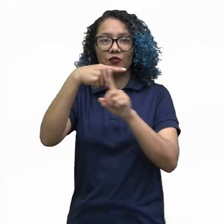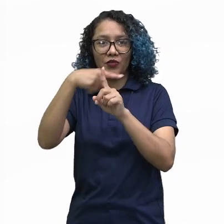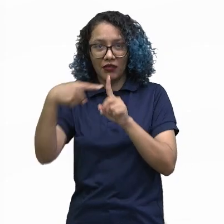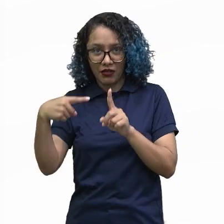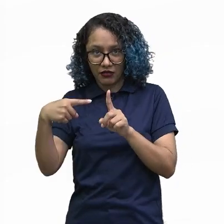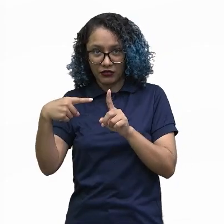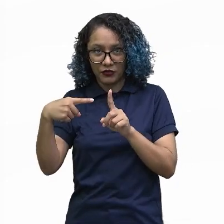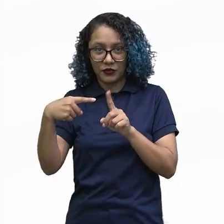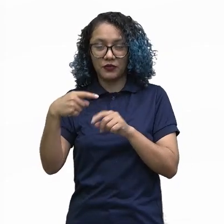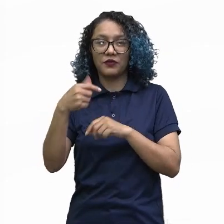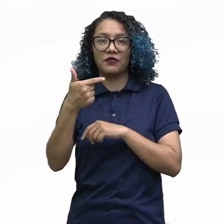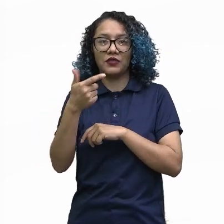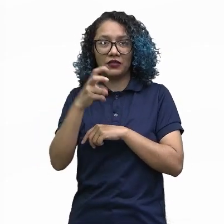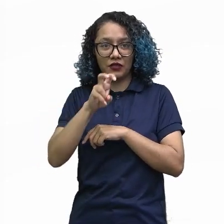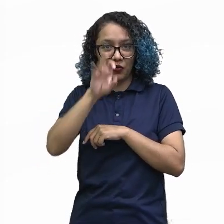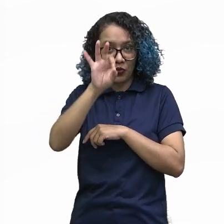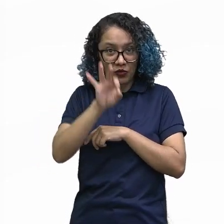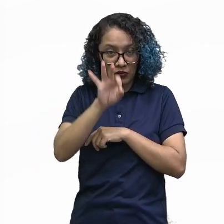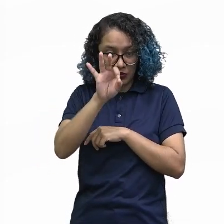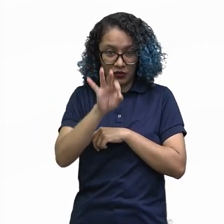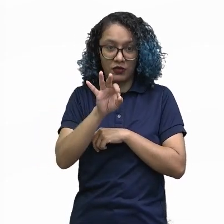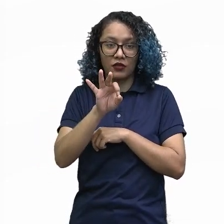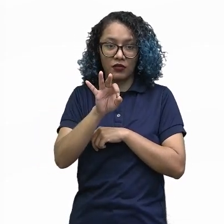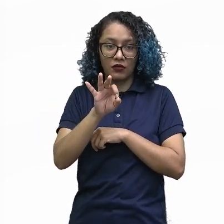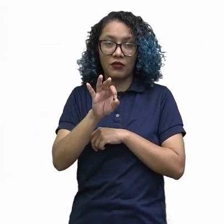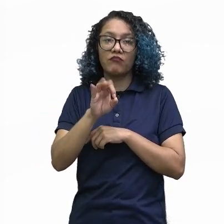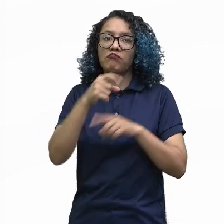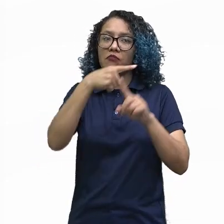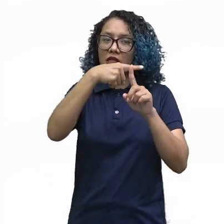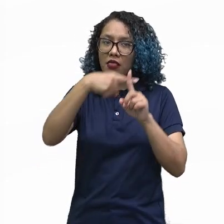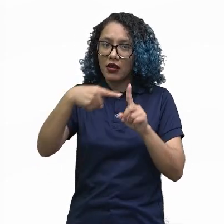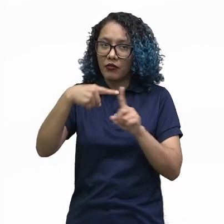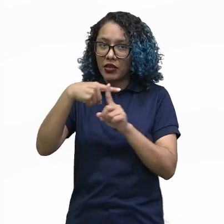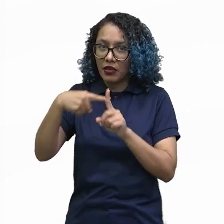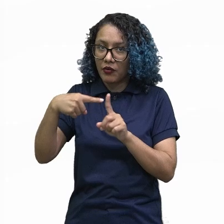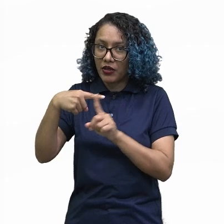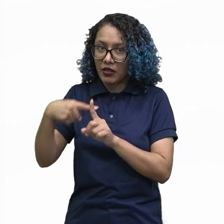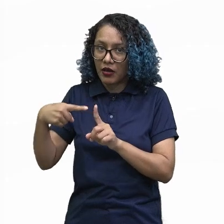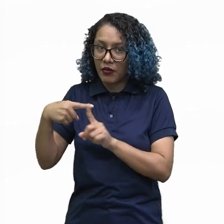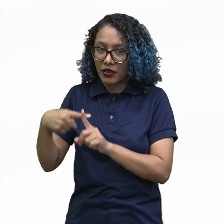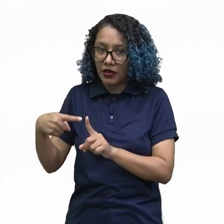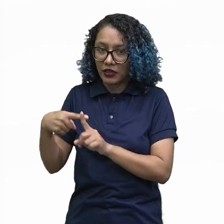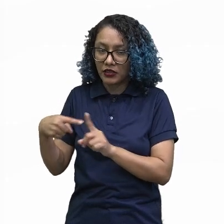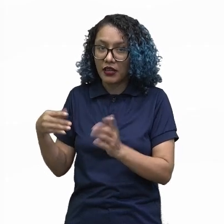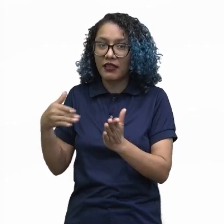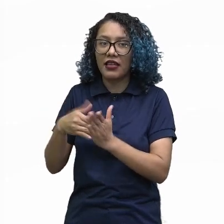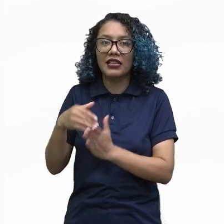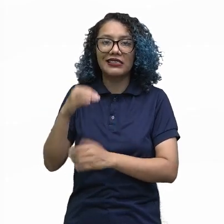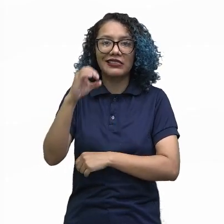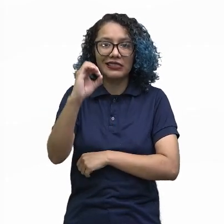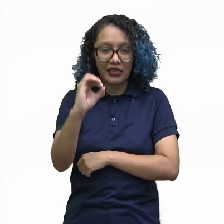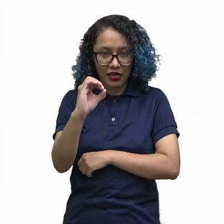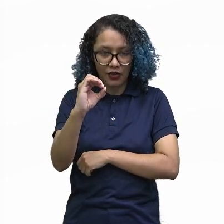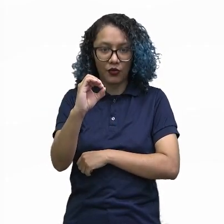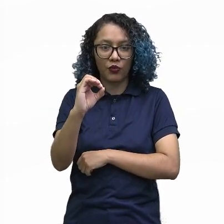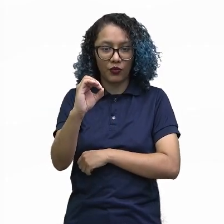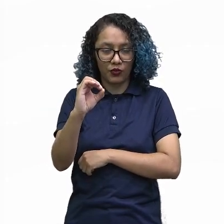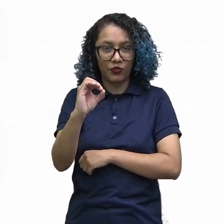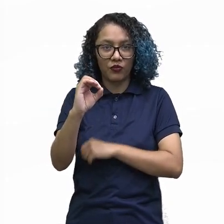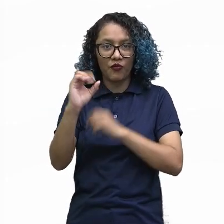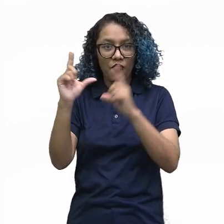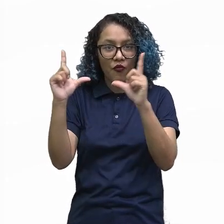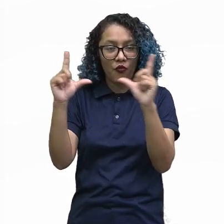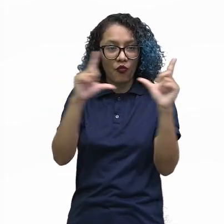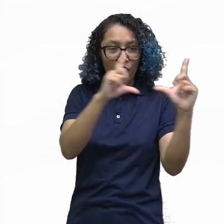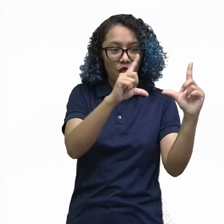gente vai fazendo até chegar a uma quantidade praticamente zero, né, dessa amostra, tá